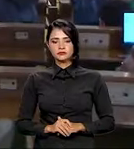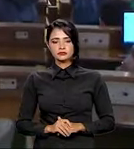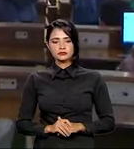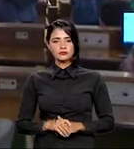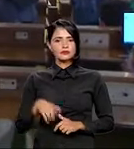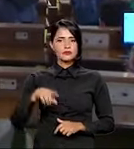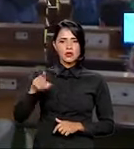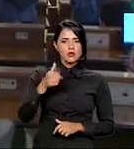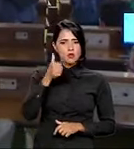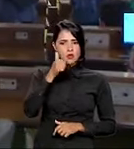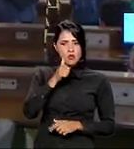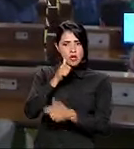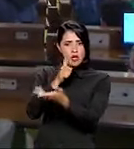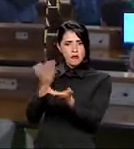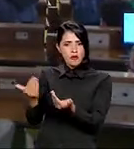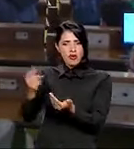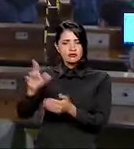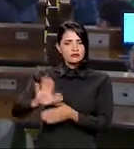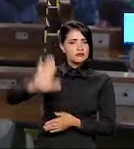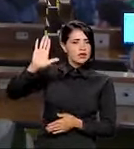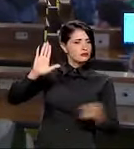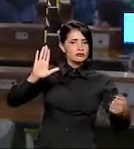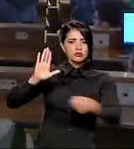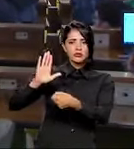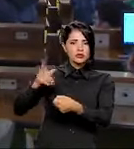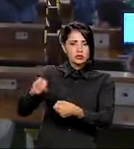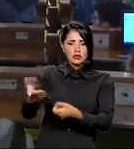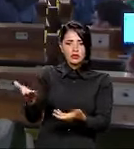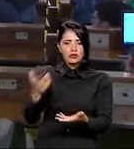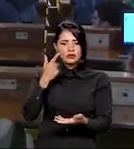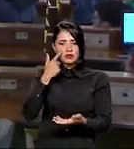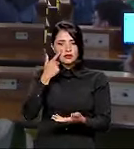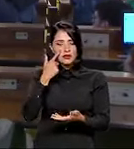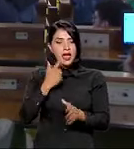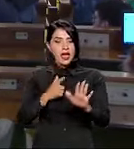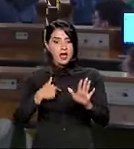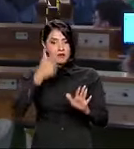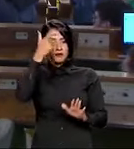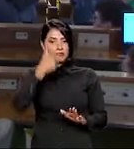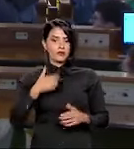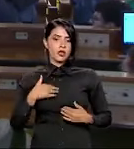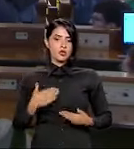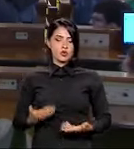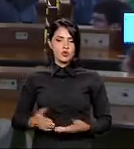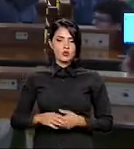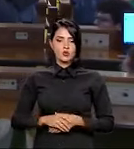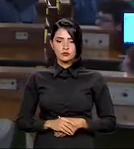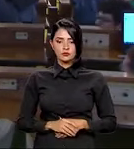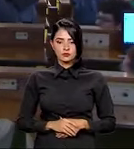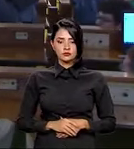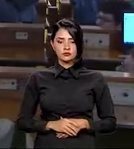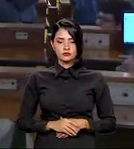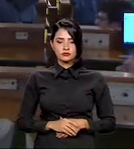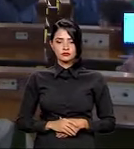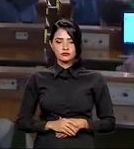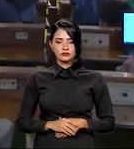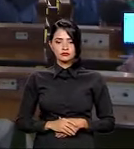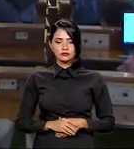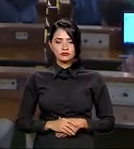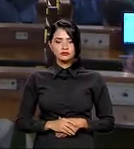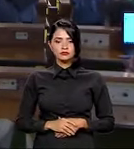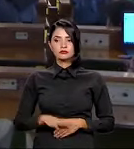Até uma moça levantando o braço e ninguém entrega o microfone para ela. Sou eu, aqui. Aqui, presidente